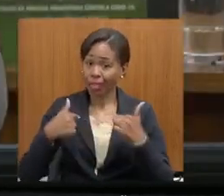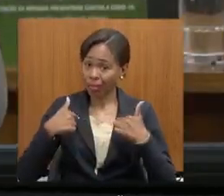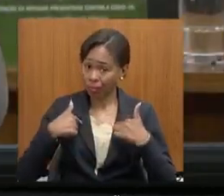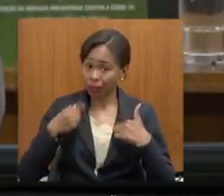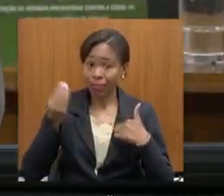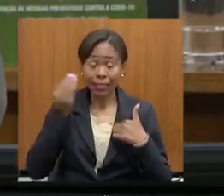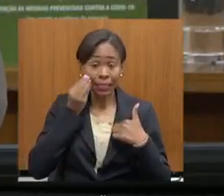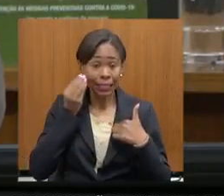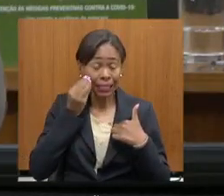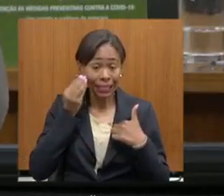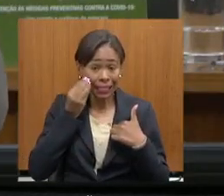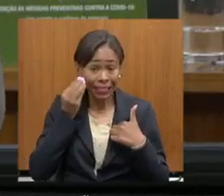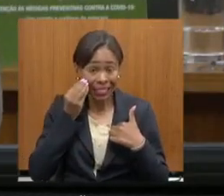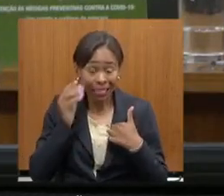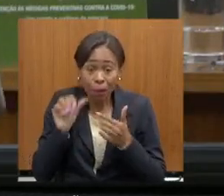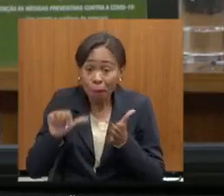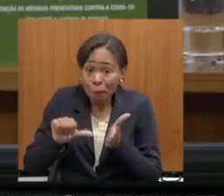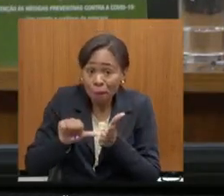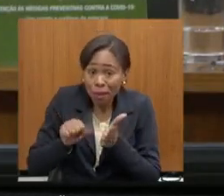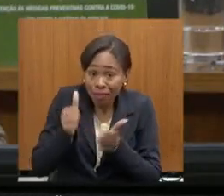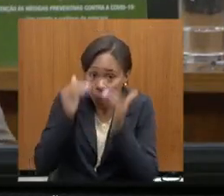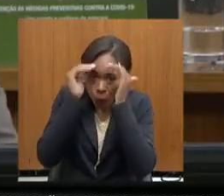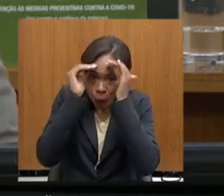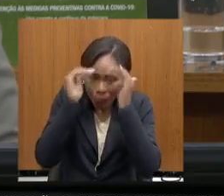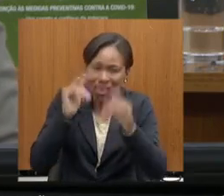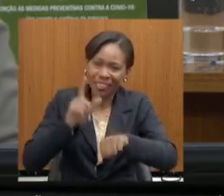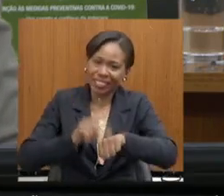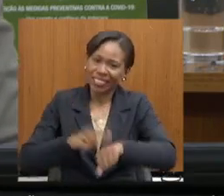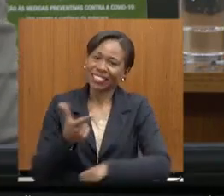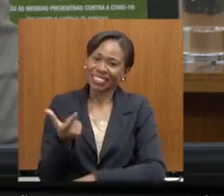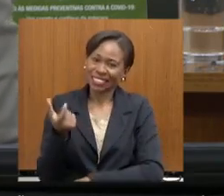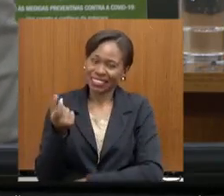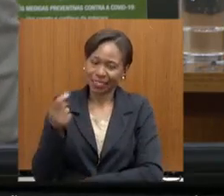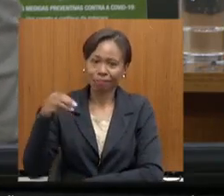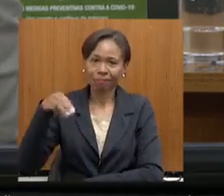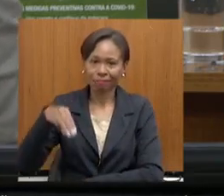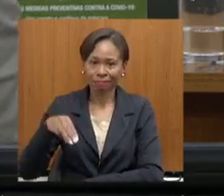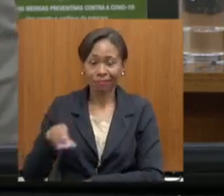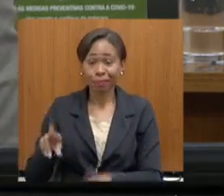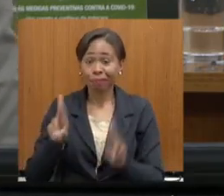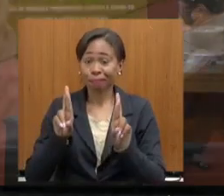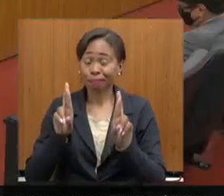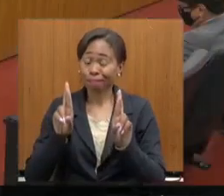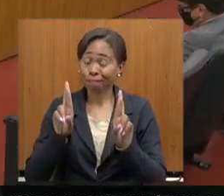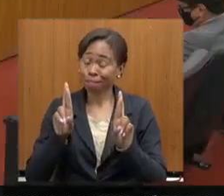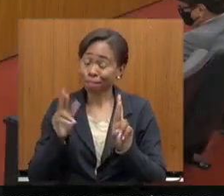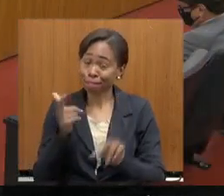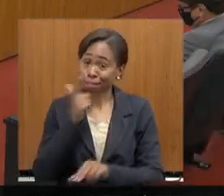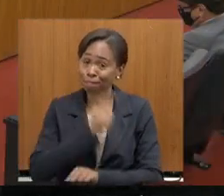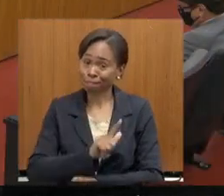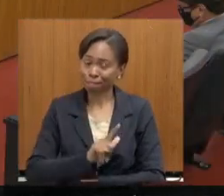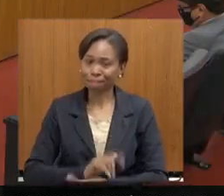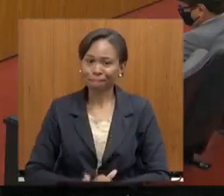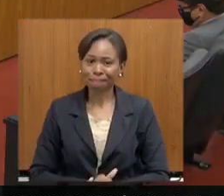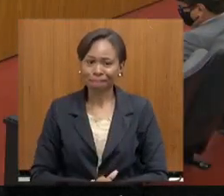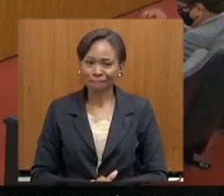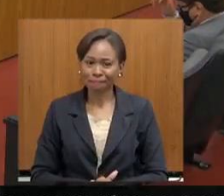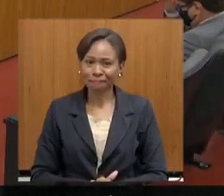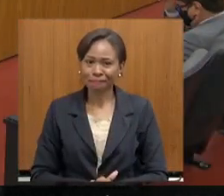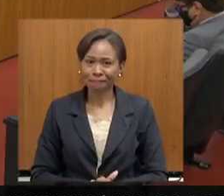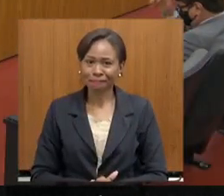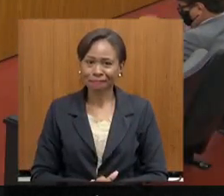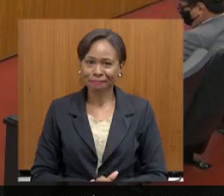para que pela primeira vez na minha vida eu compro os 20 minutos Espero que eu consiga eu treinei bastante